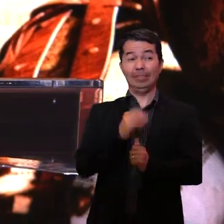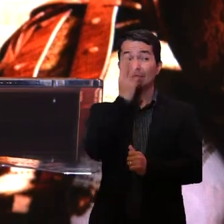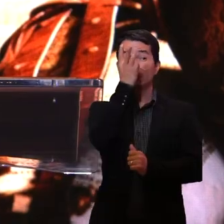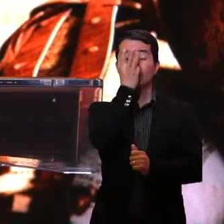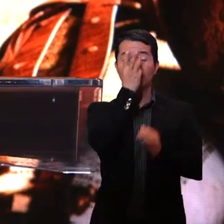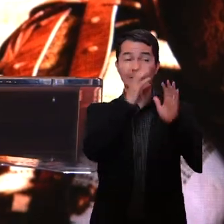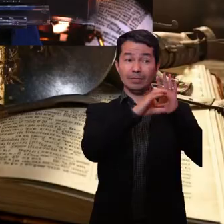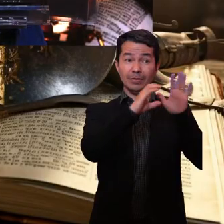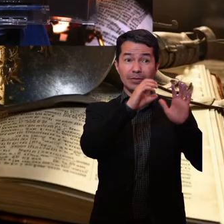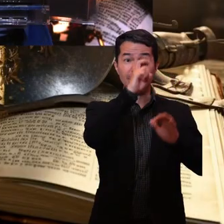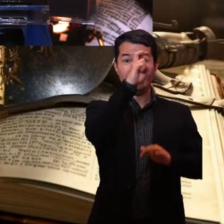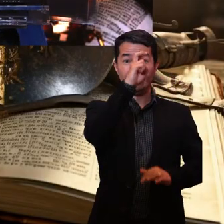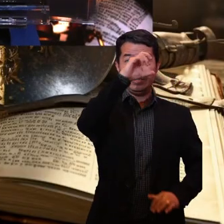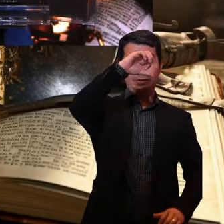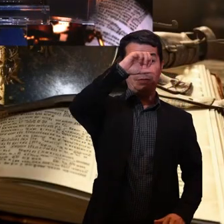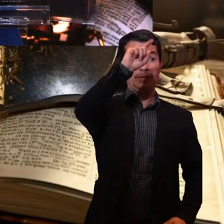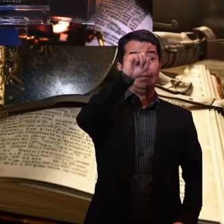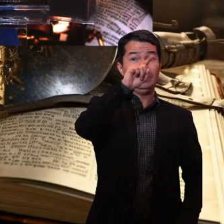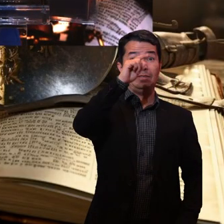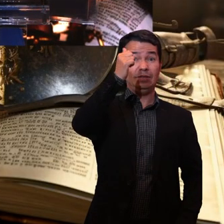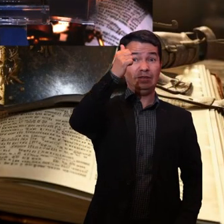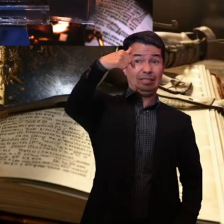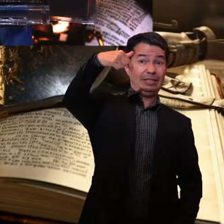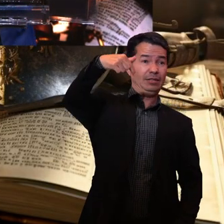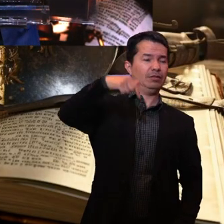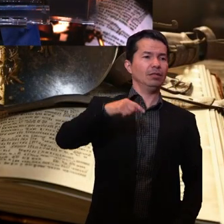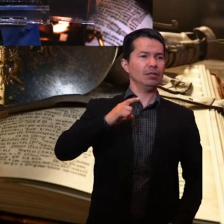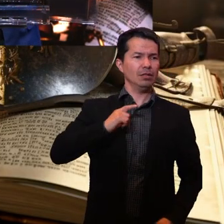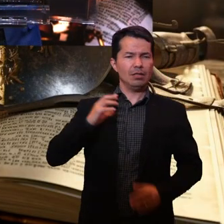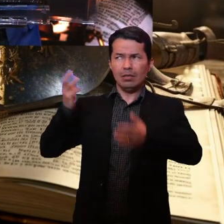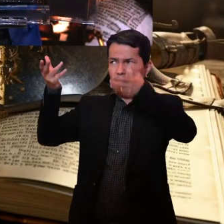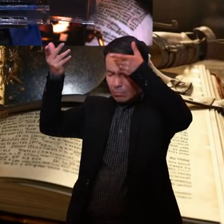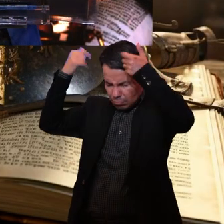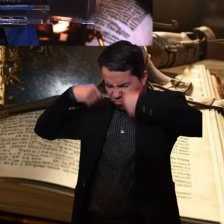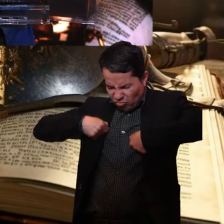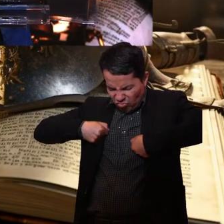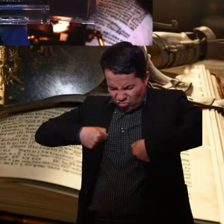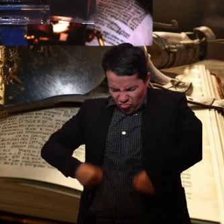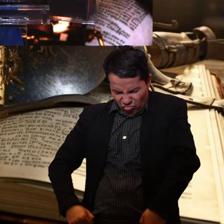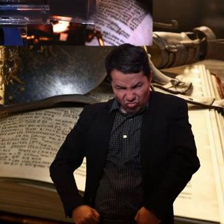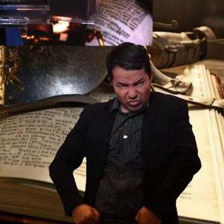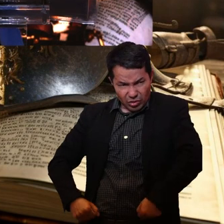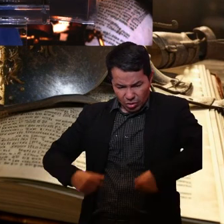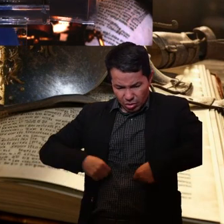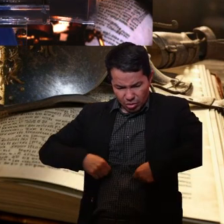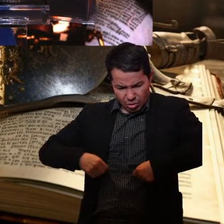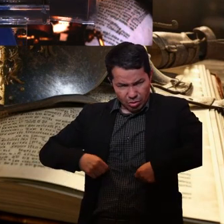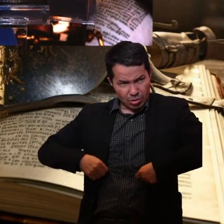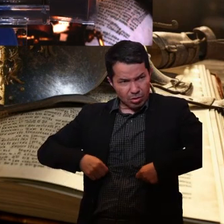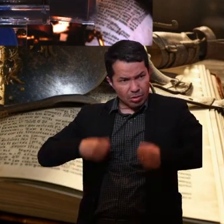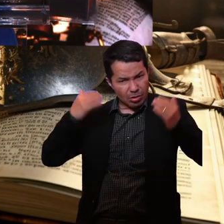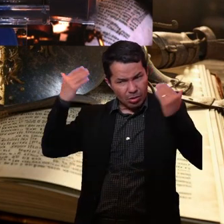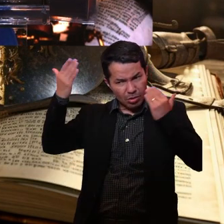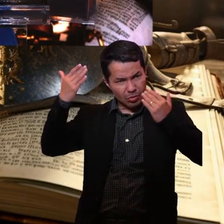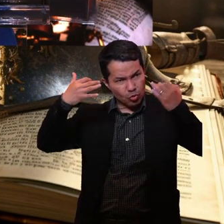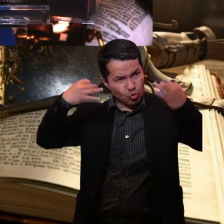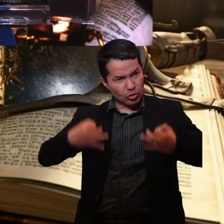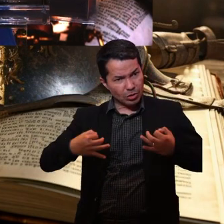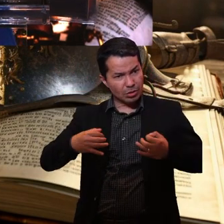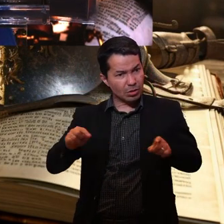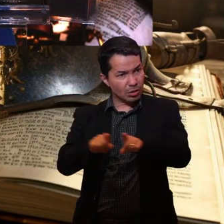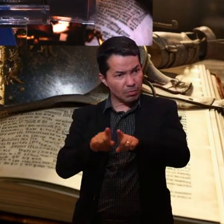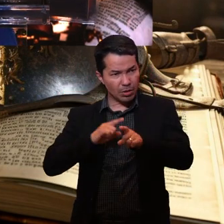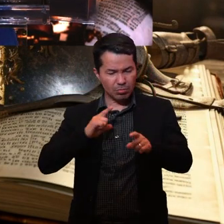17. Vestiu-se de justiça, como de uma couraça, e pôs o capacete da salvação